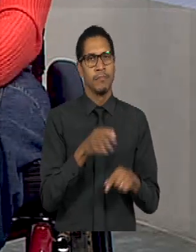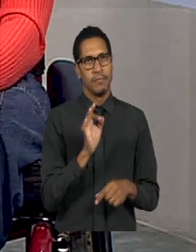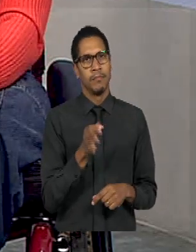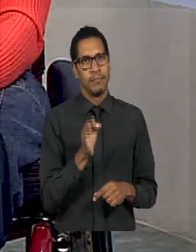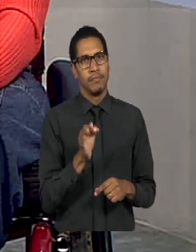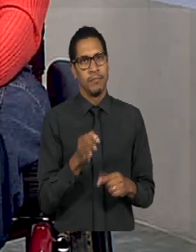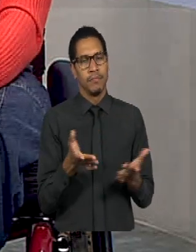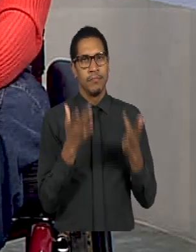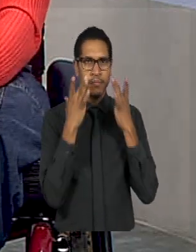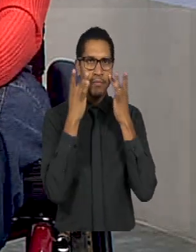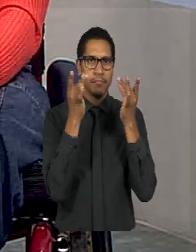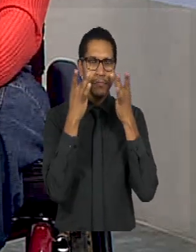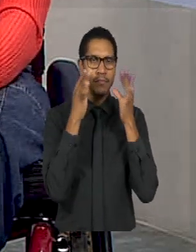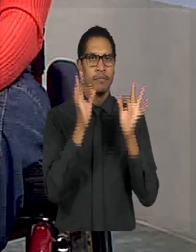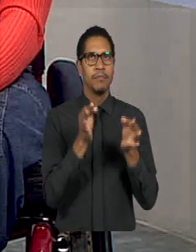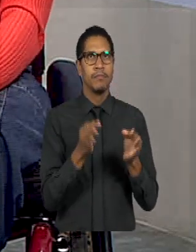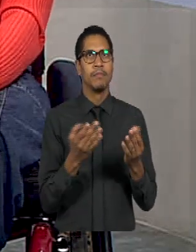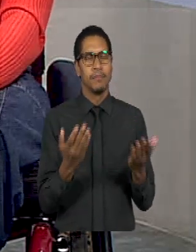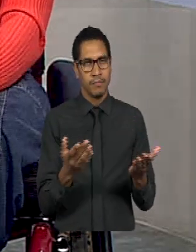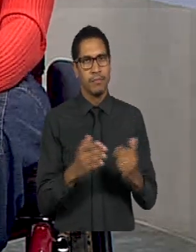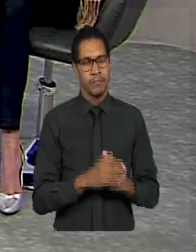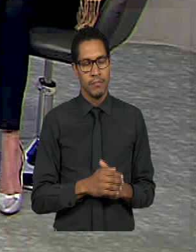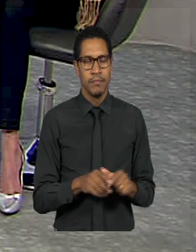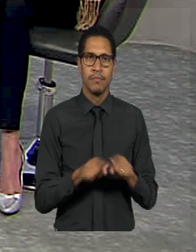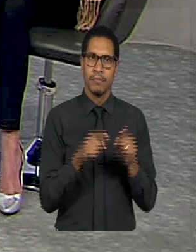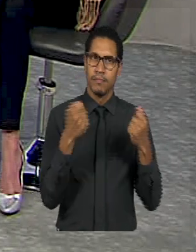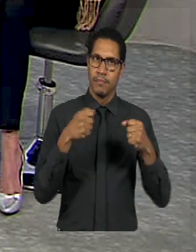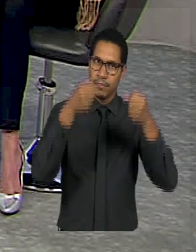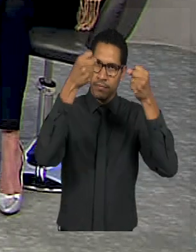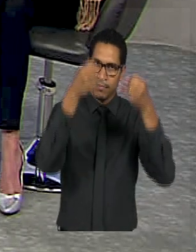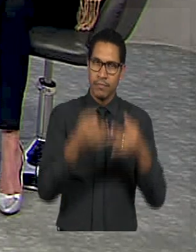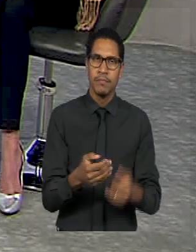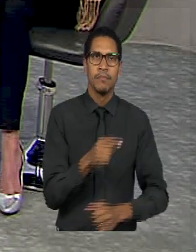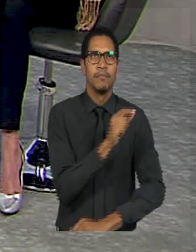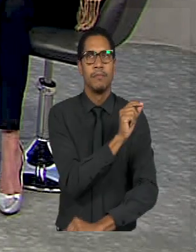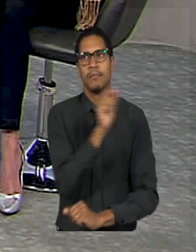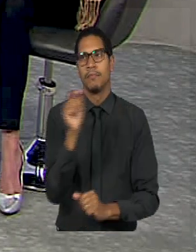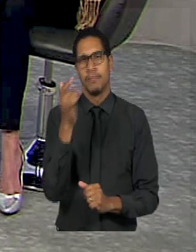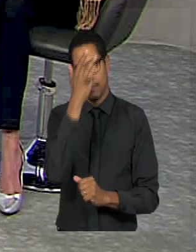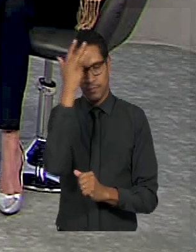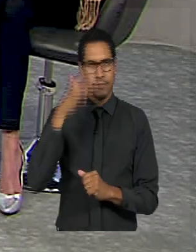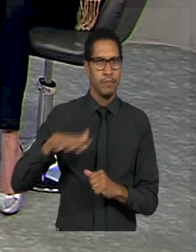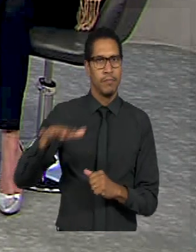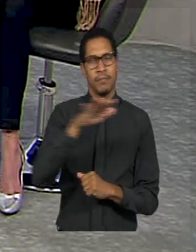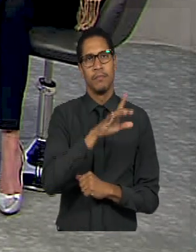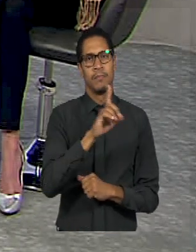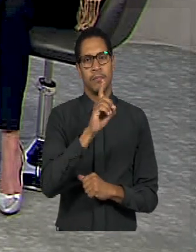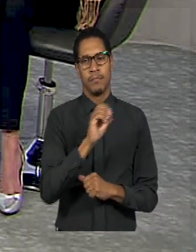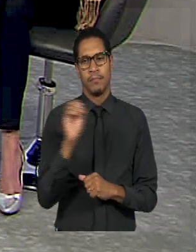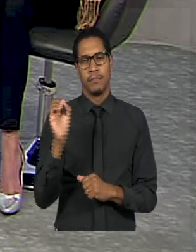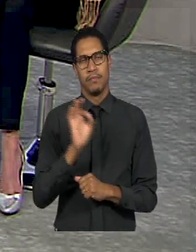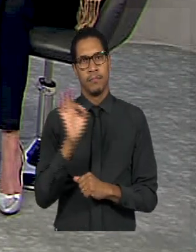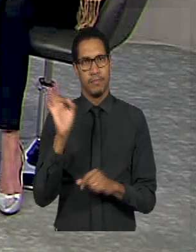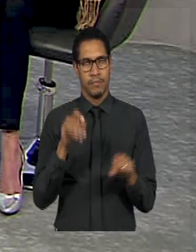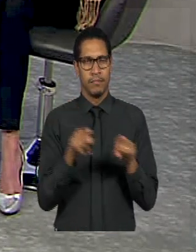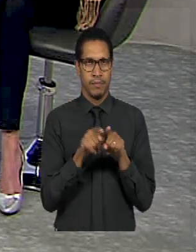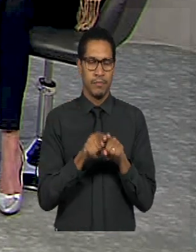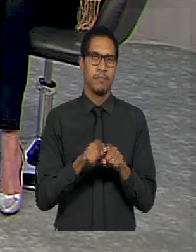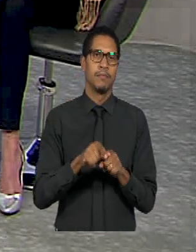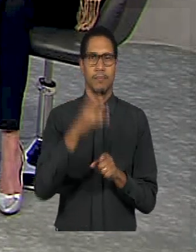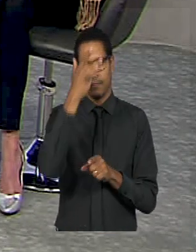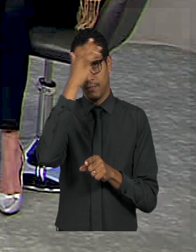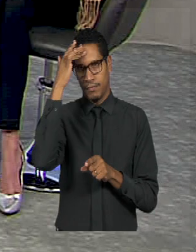Bem é atenção, simbólico, né? é. Embora eu acho que precisa explicar isso para 100% dos motoristas de São Paulo e 120%